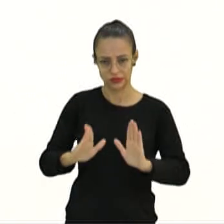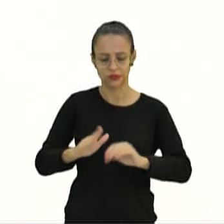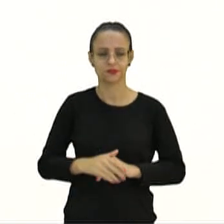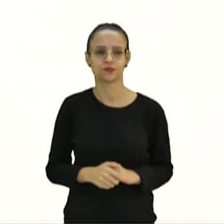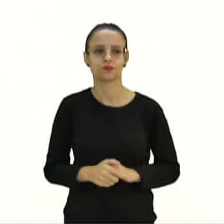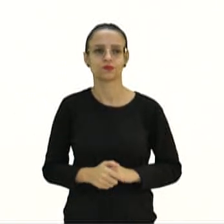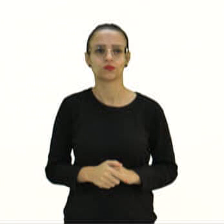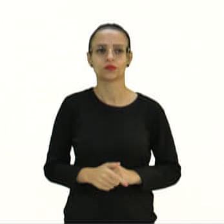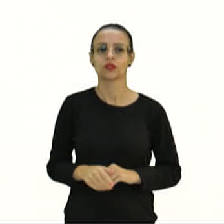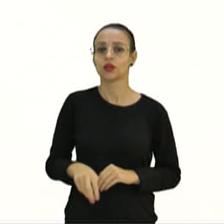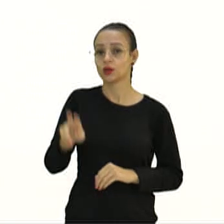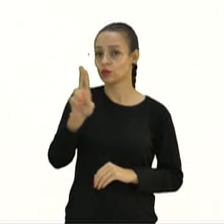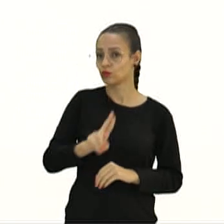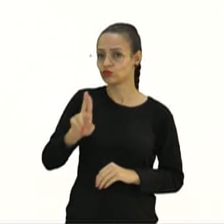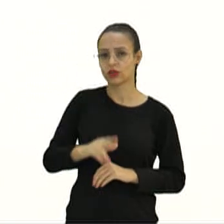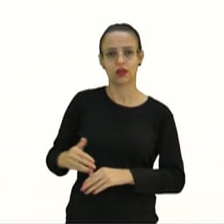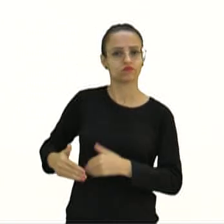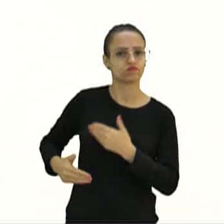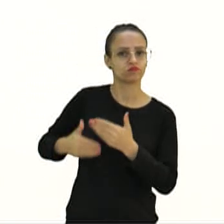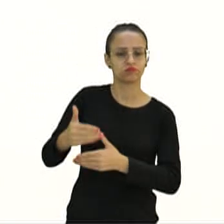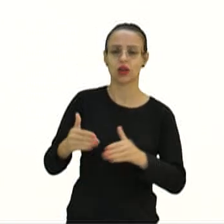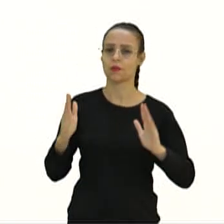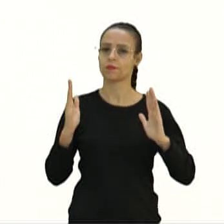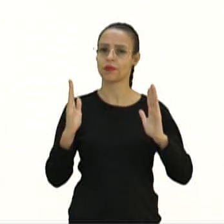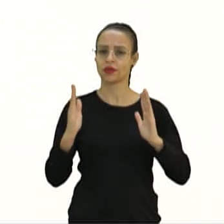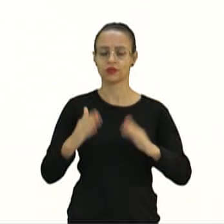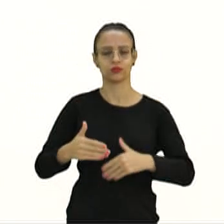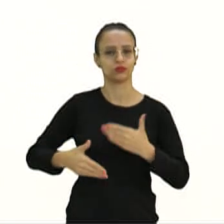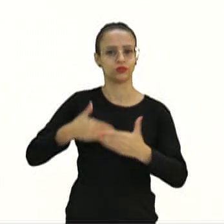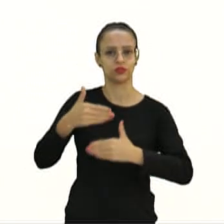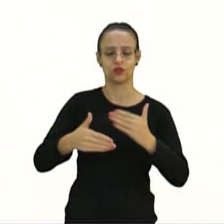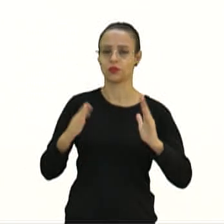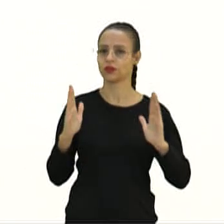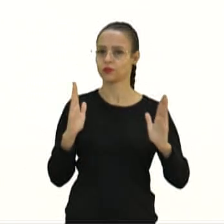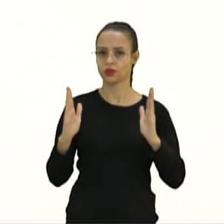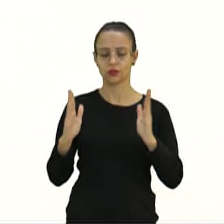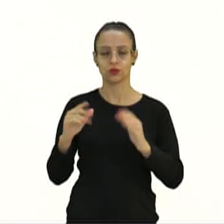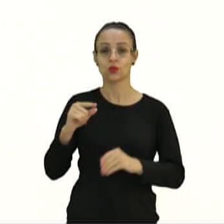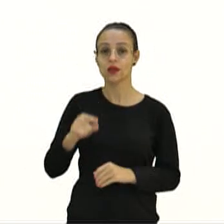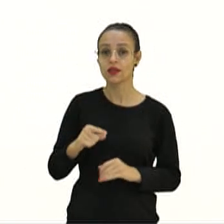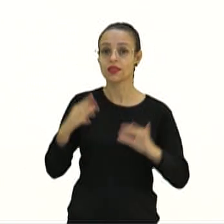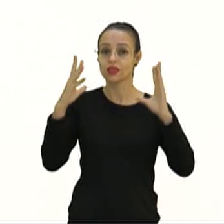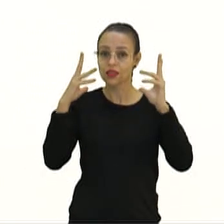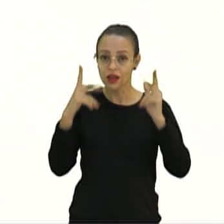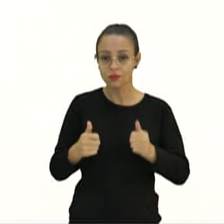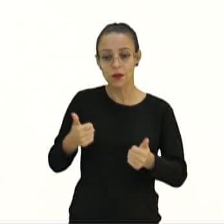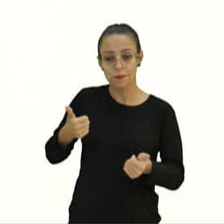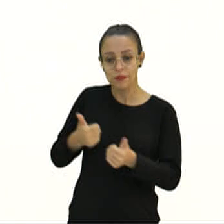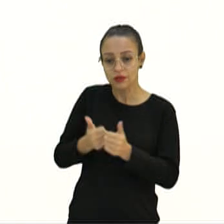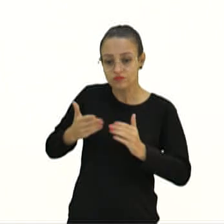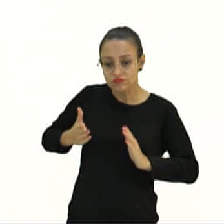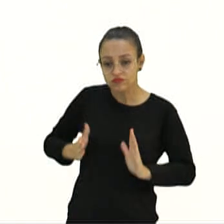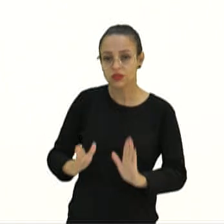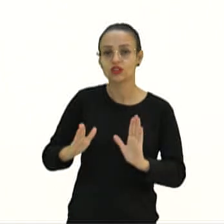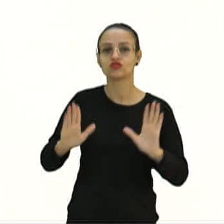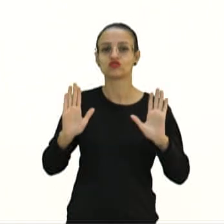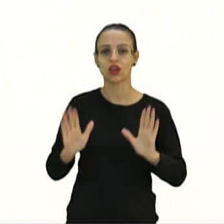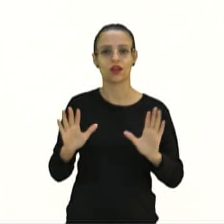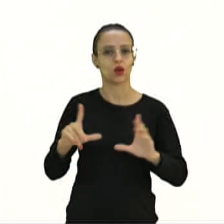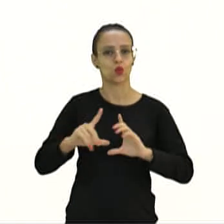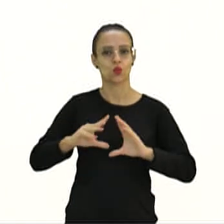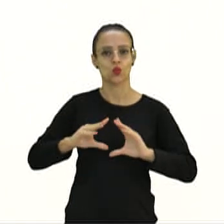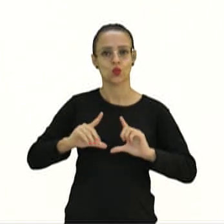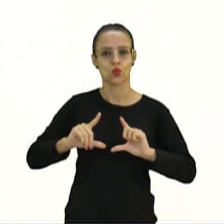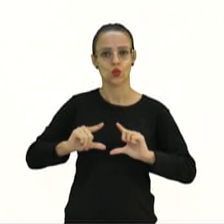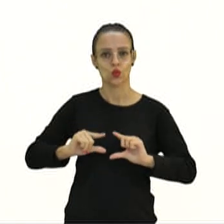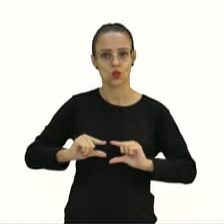são utilizados durante todo o período de desenvolvimento. Quando o animal está próximo do nascimento dele, já não tem mais nada, então